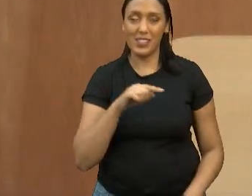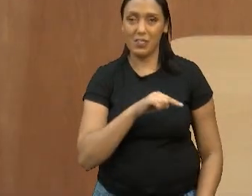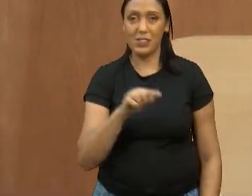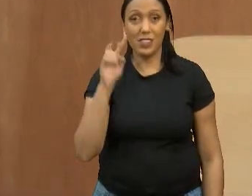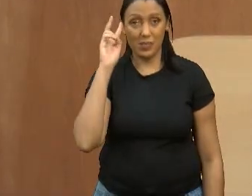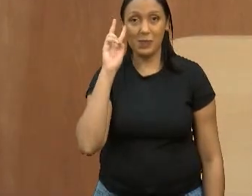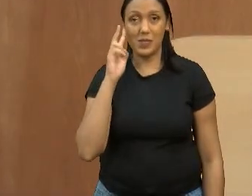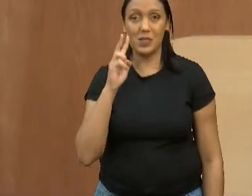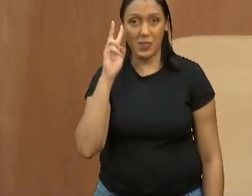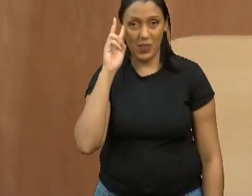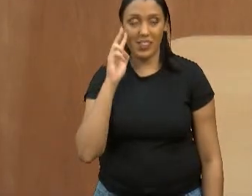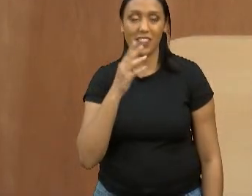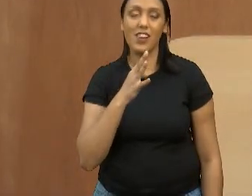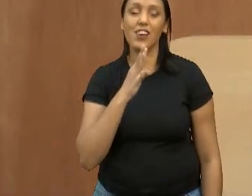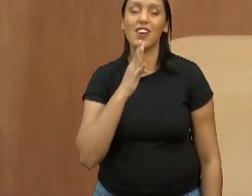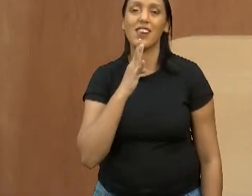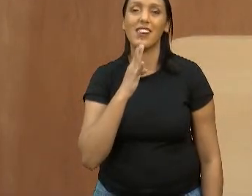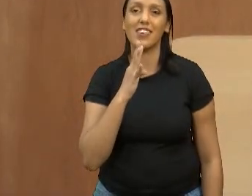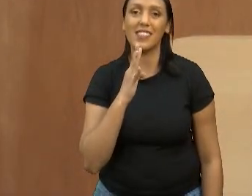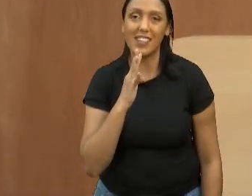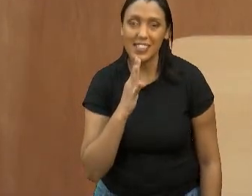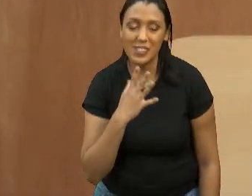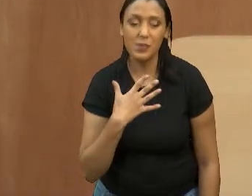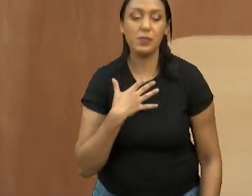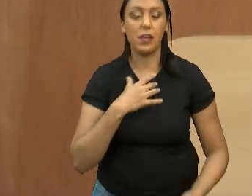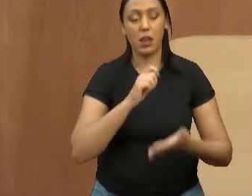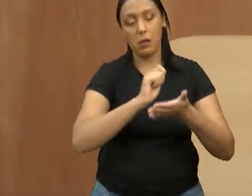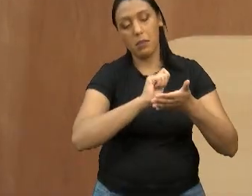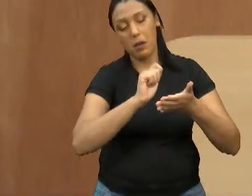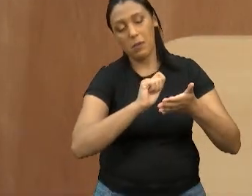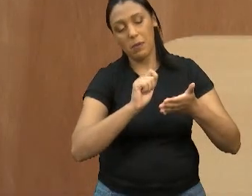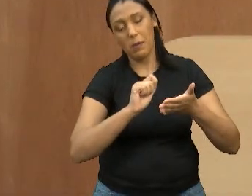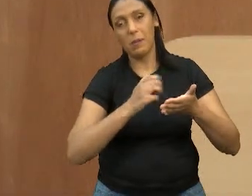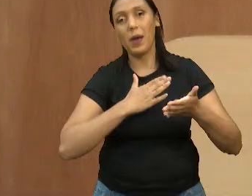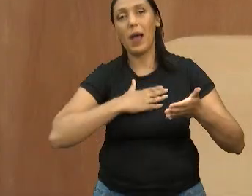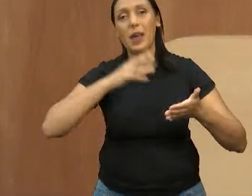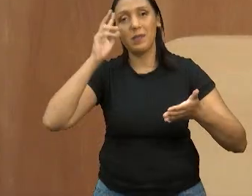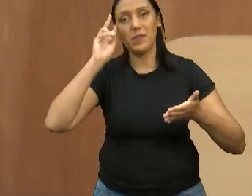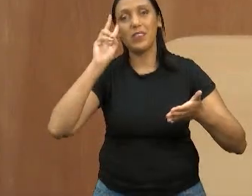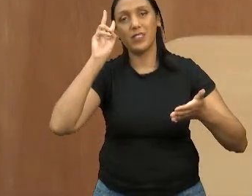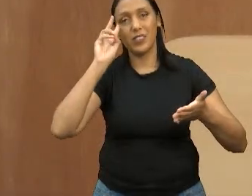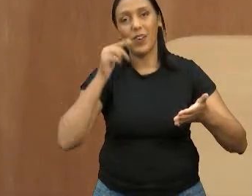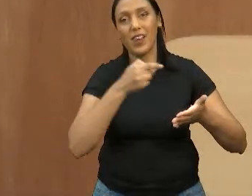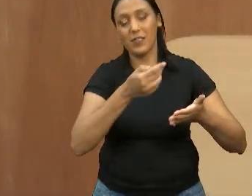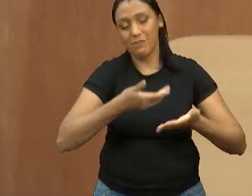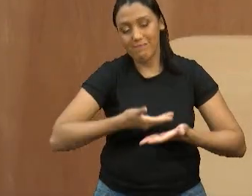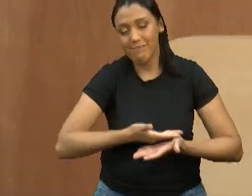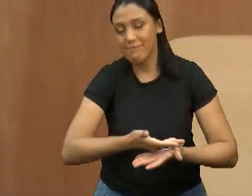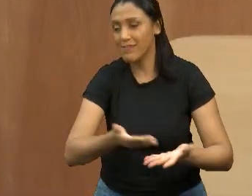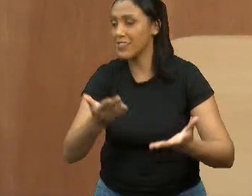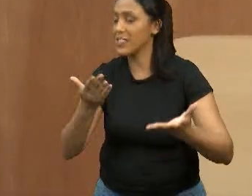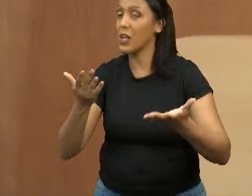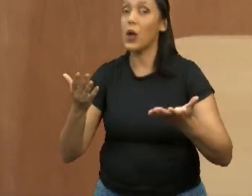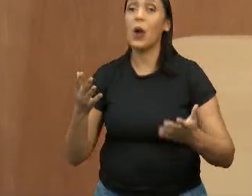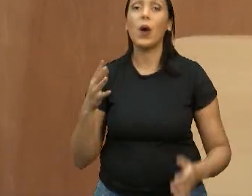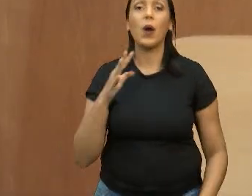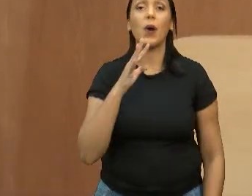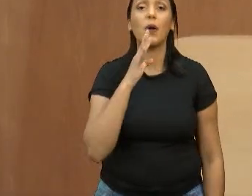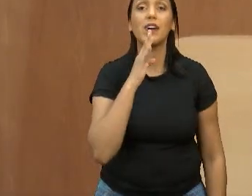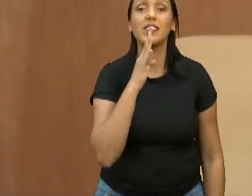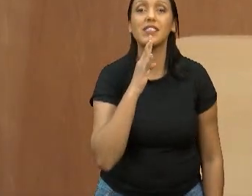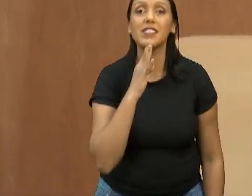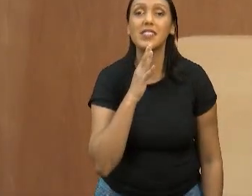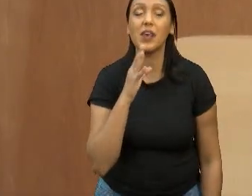para vocês que possam se interessar por essa singela história, porque é isso, estamos aqui,